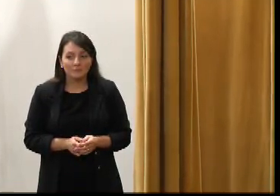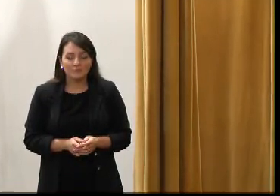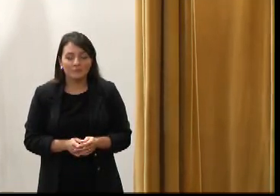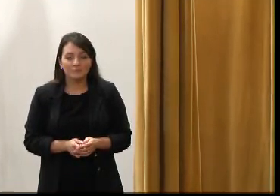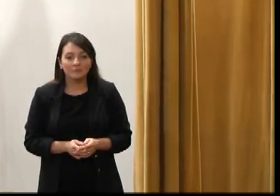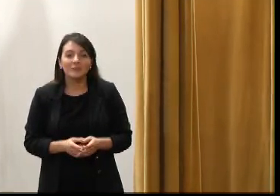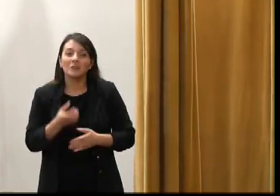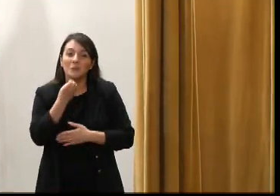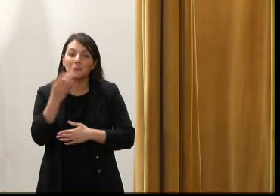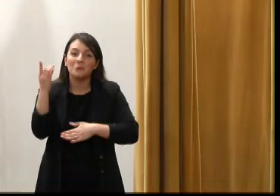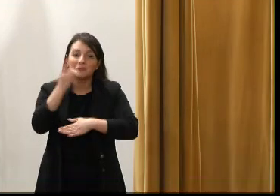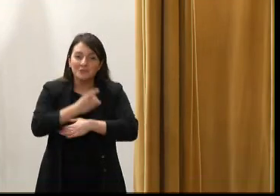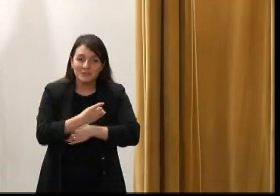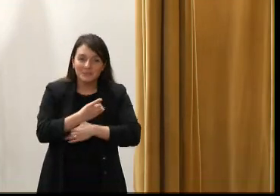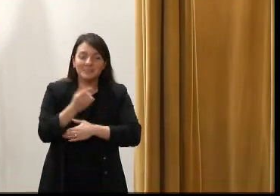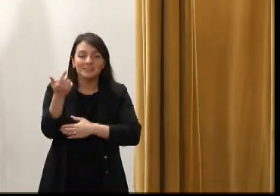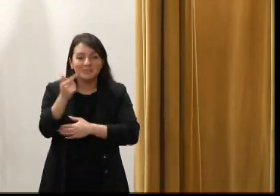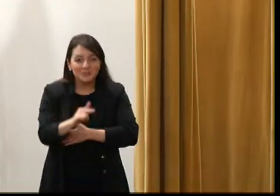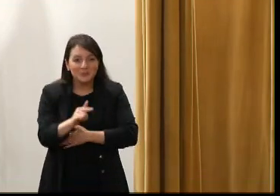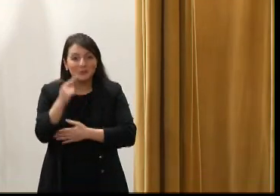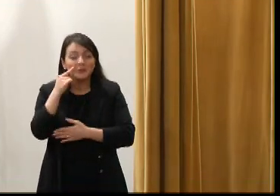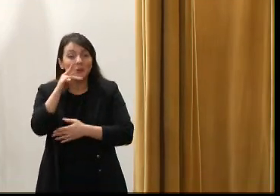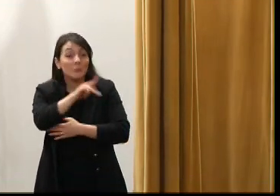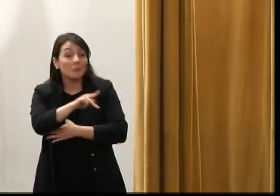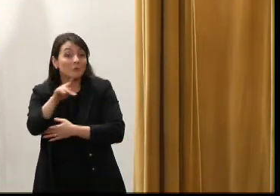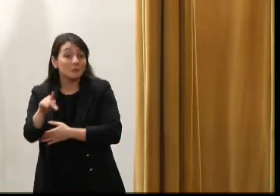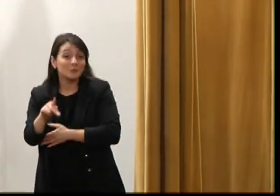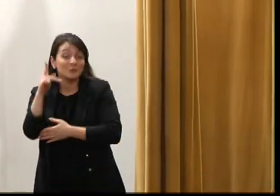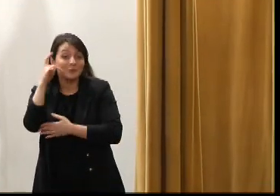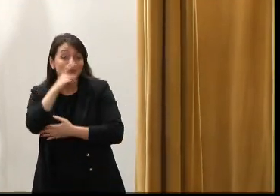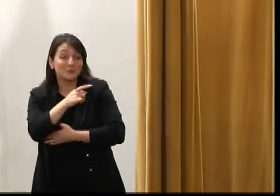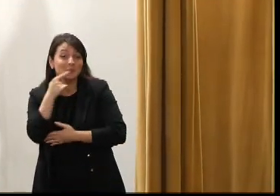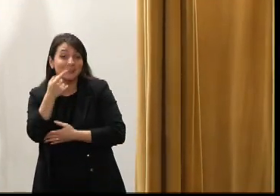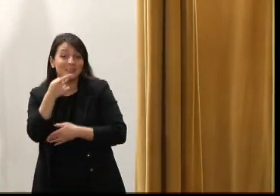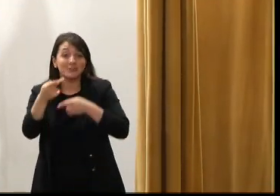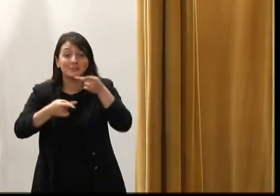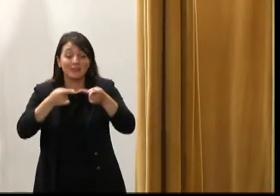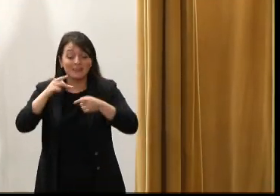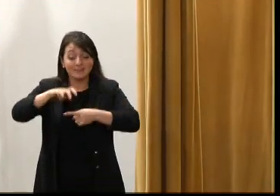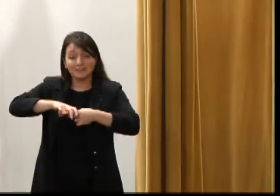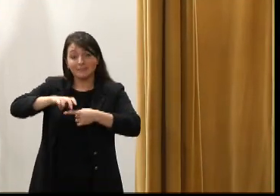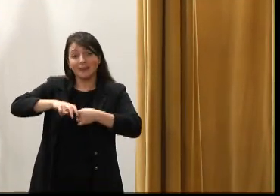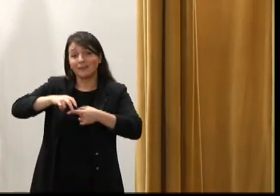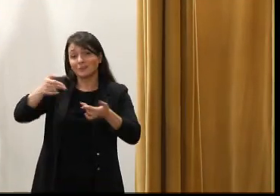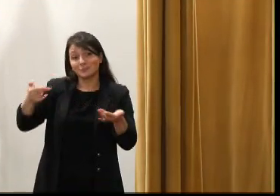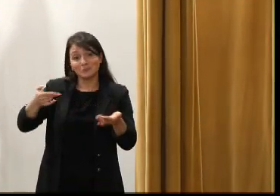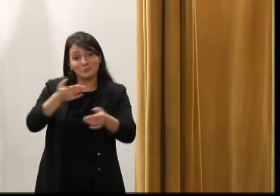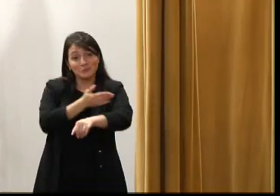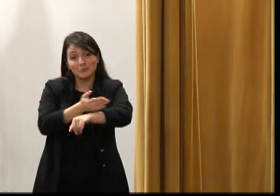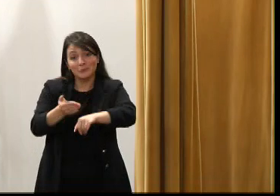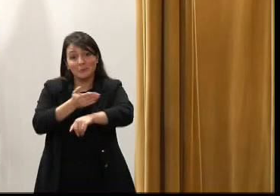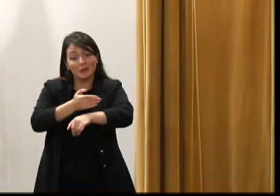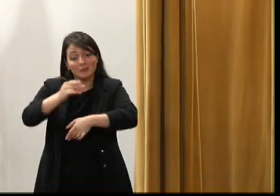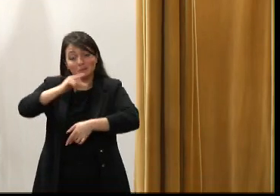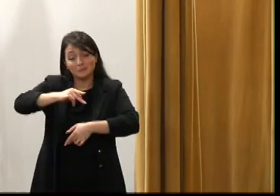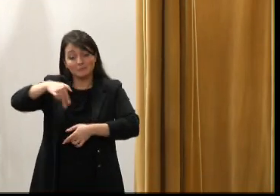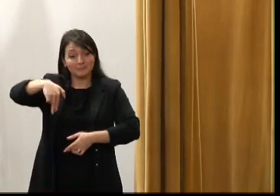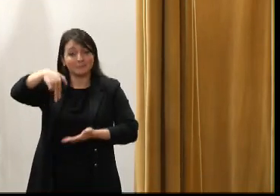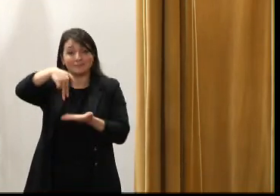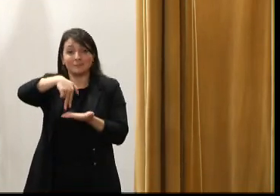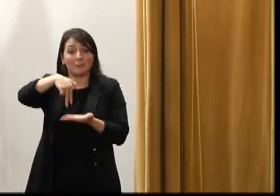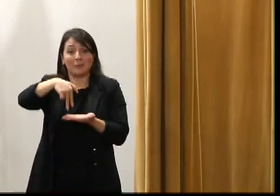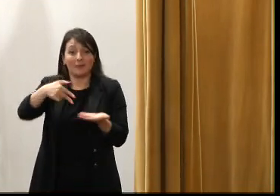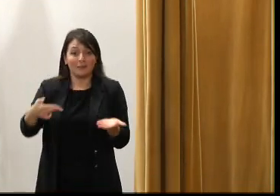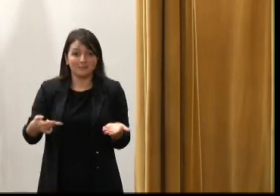Olá, bom dia novamente. Eu, como professor, tenho dificuldade de falar sentado. Tenho que me deslocar um pouquinho.